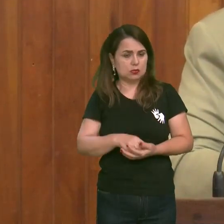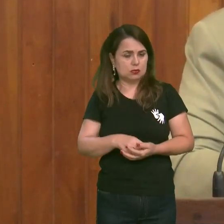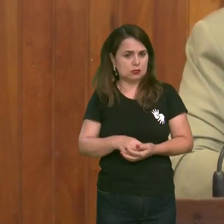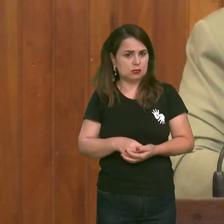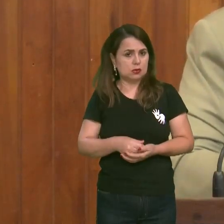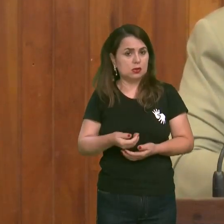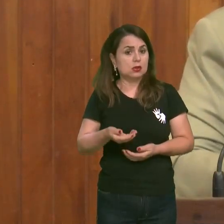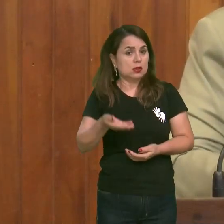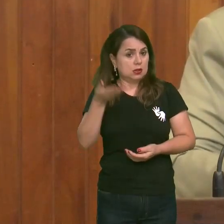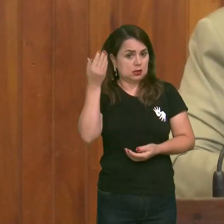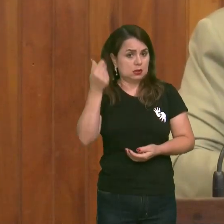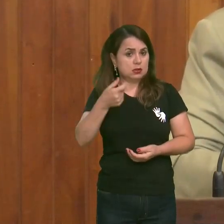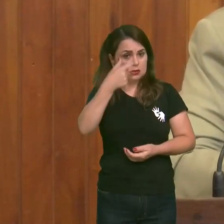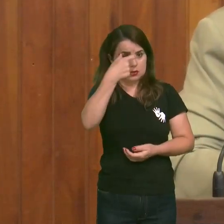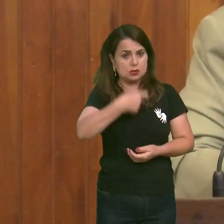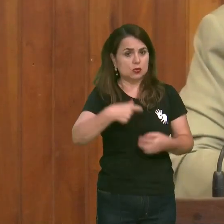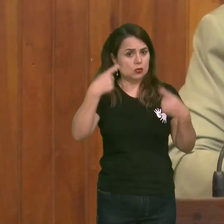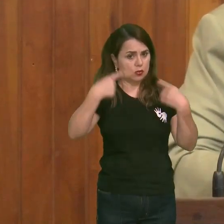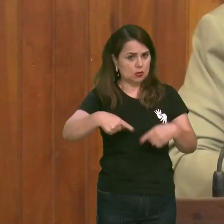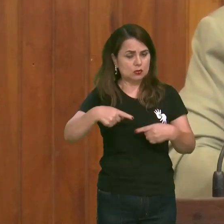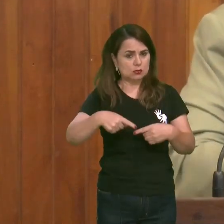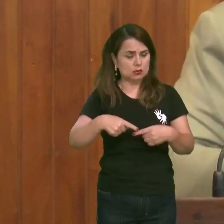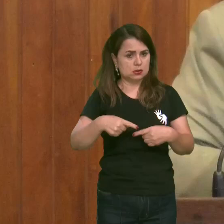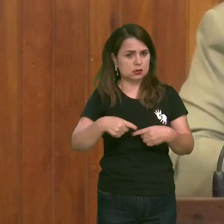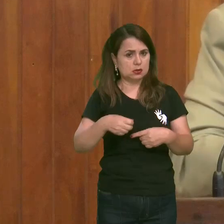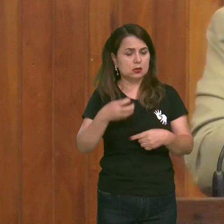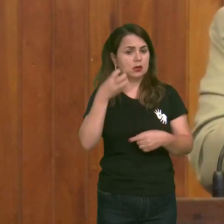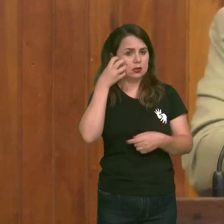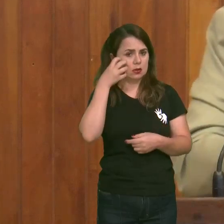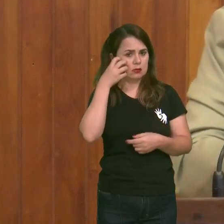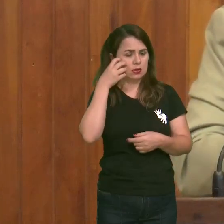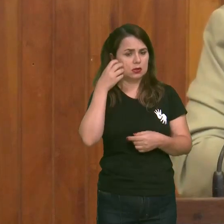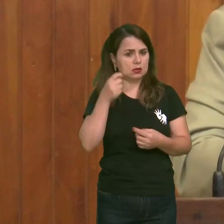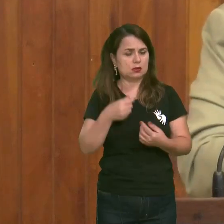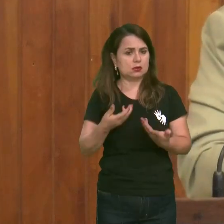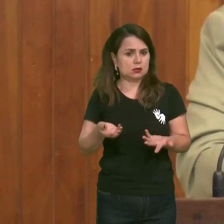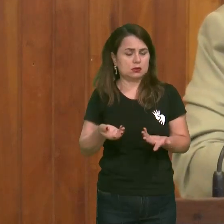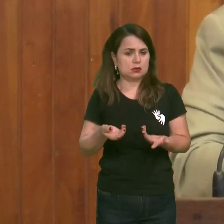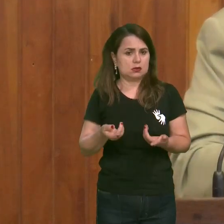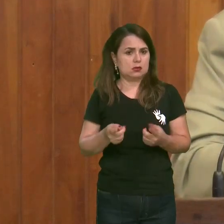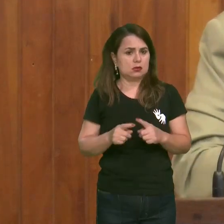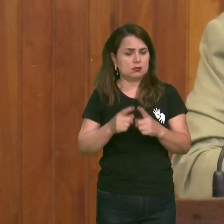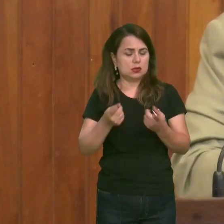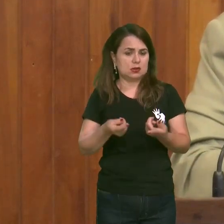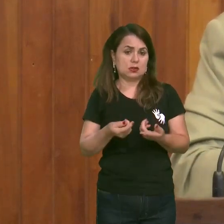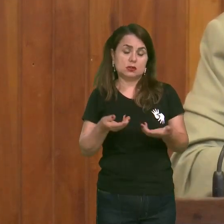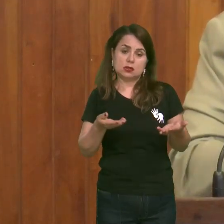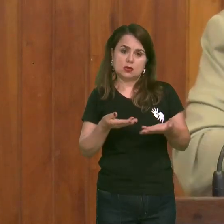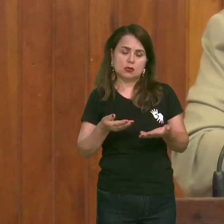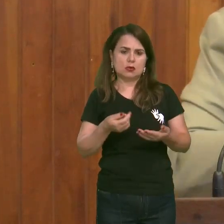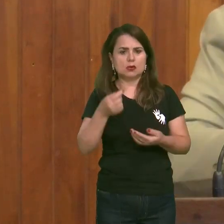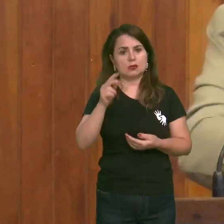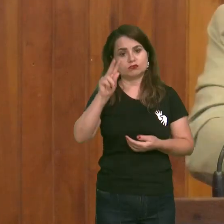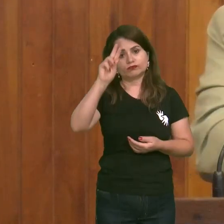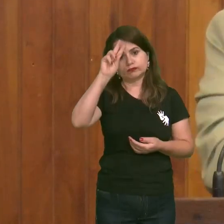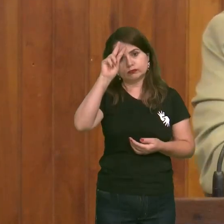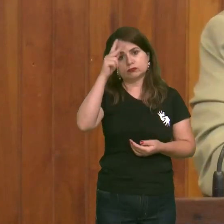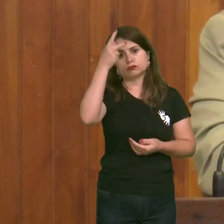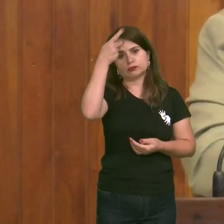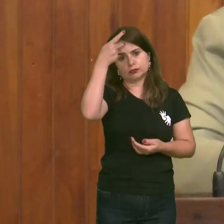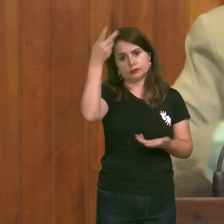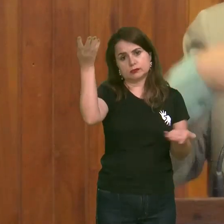oposição eu achava que eu jamais ia falar um negócio desse uma coisa dessa publicamente publicamente